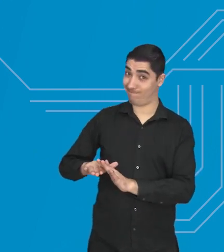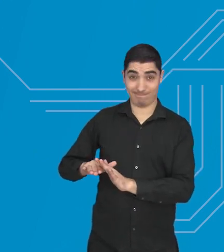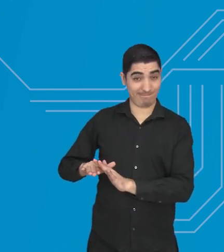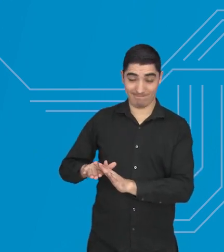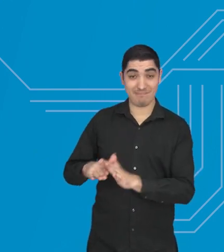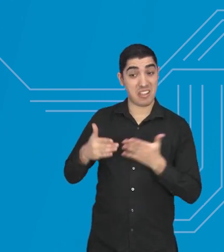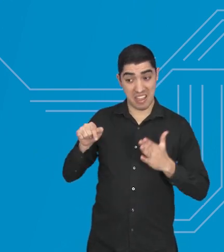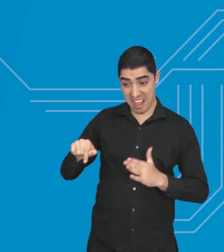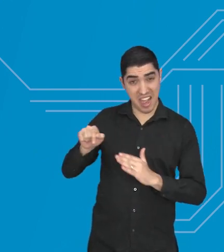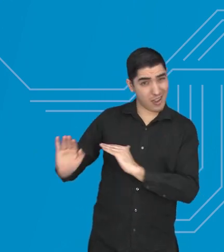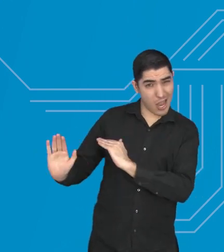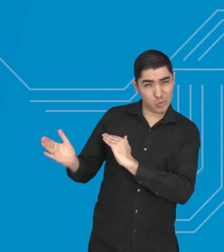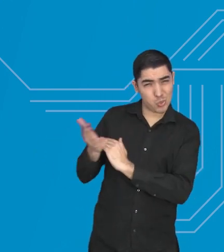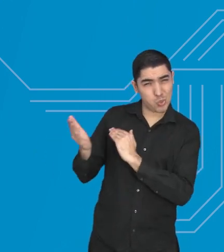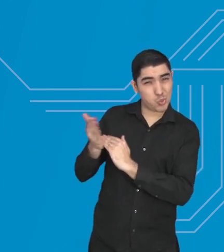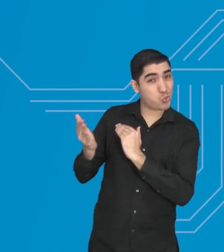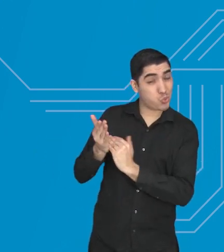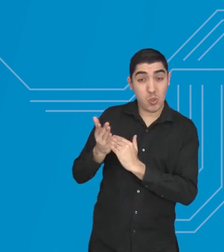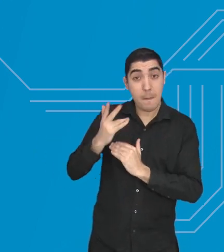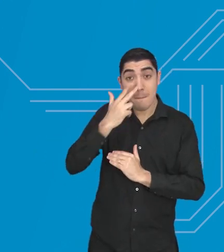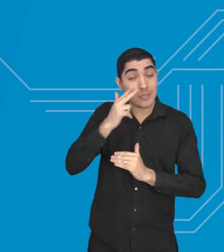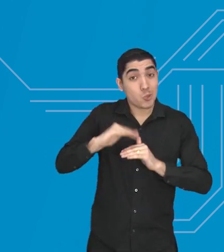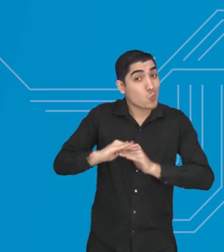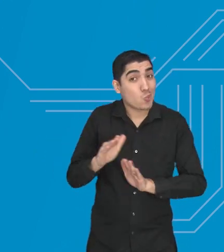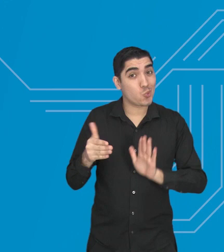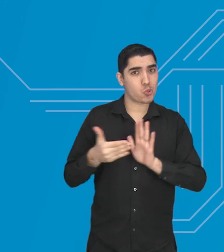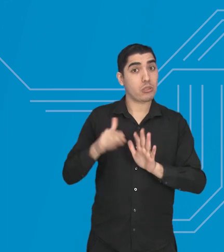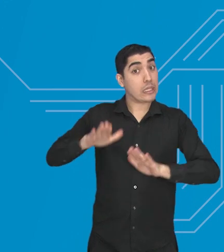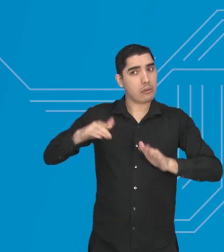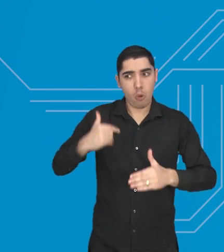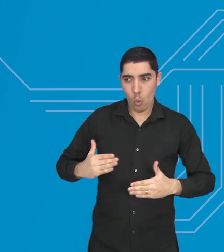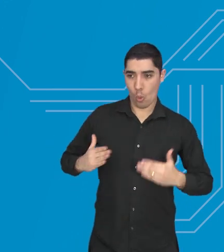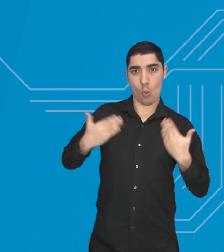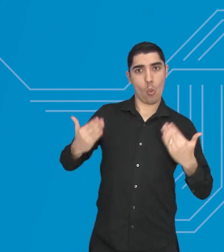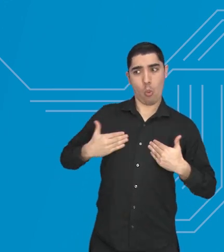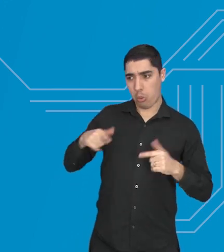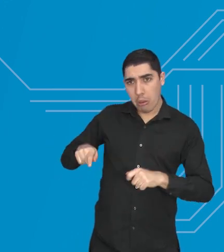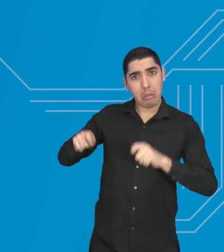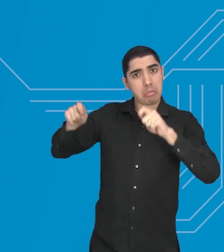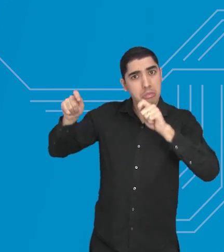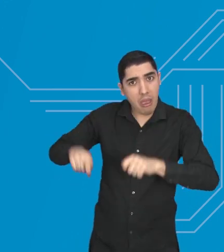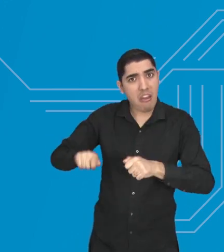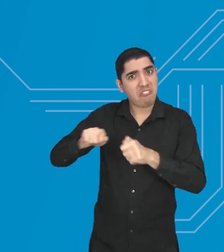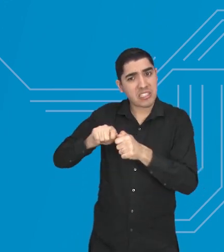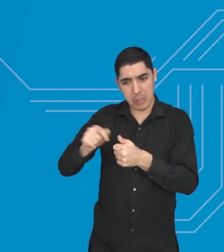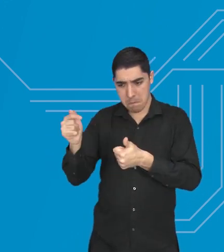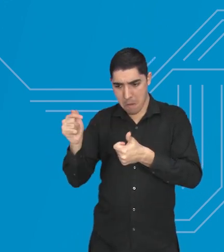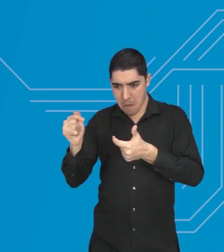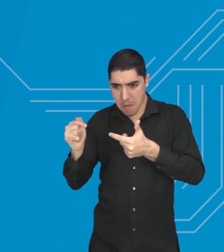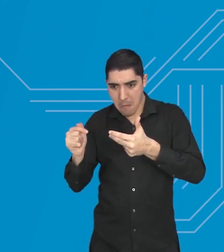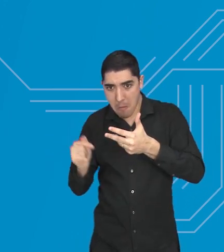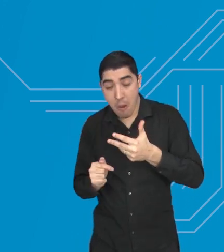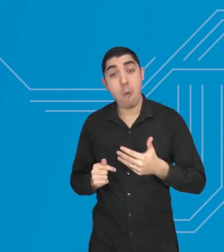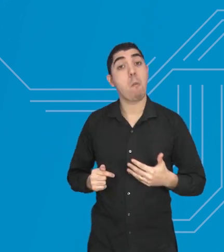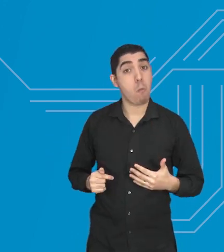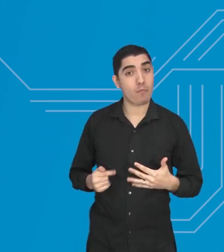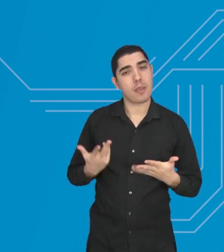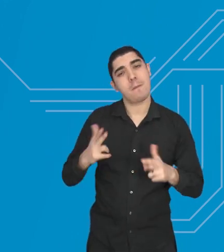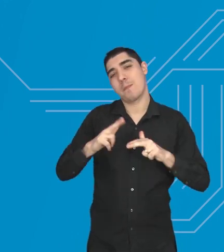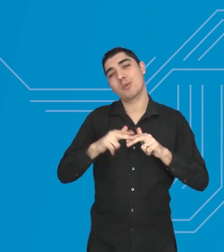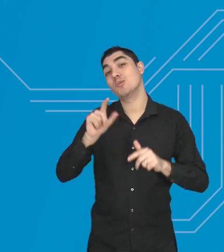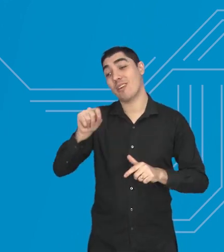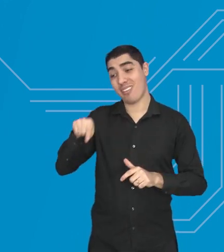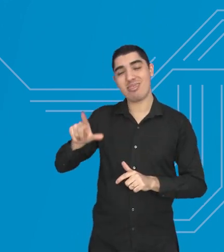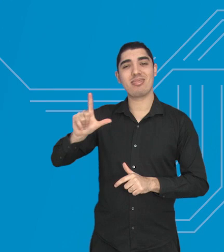mesmo? Elas nos auxiliam em quase tudo e, às vezes, nos surpreendem com o que são capazes de fazer. Por conta